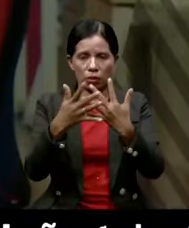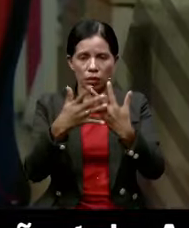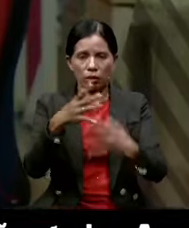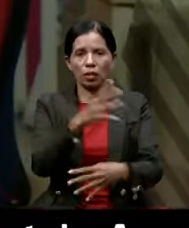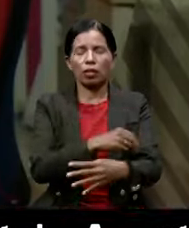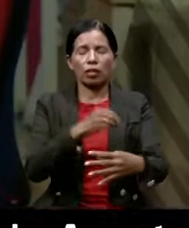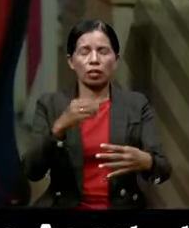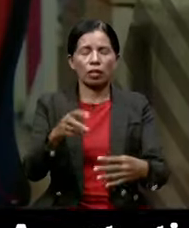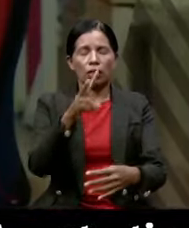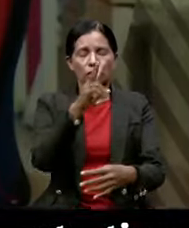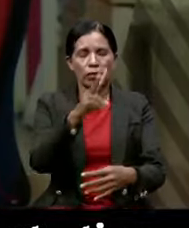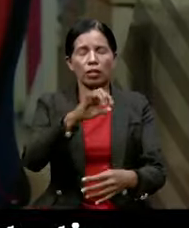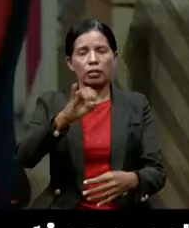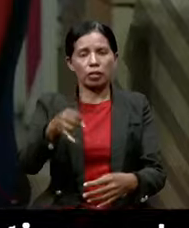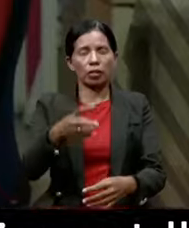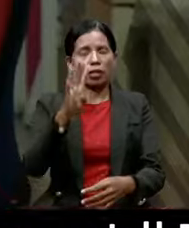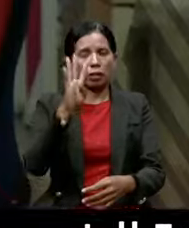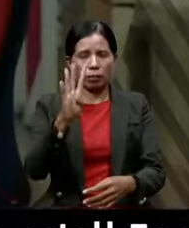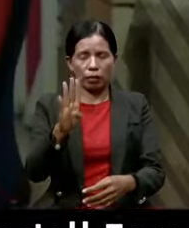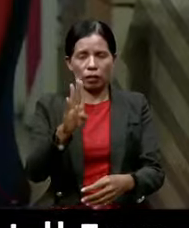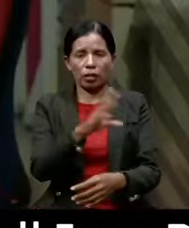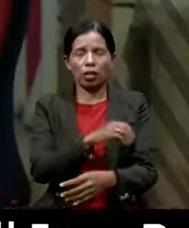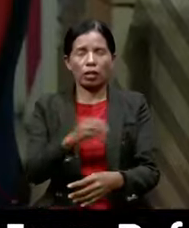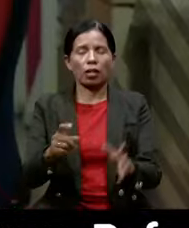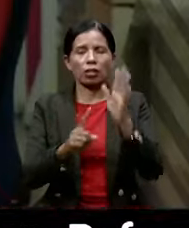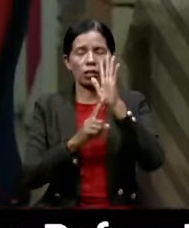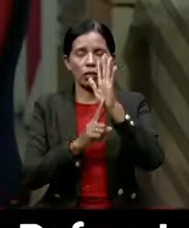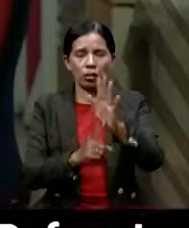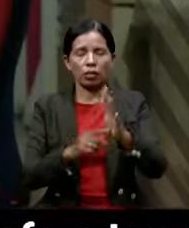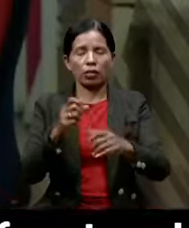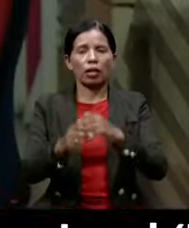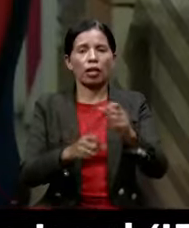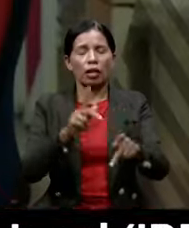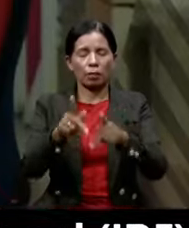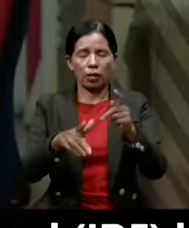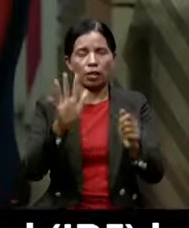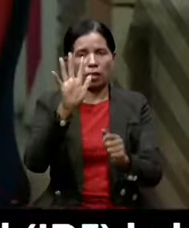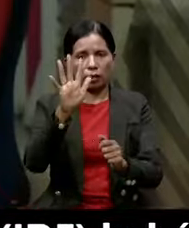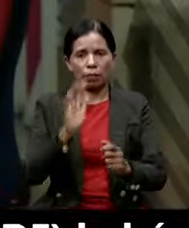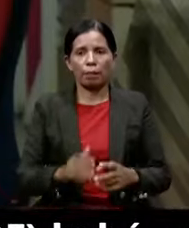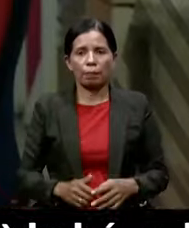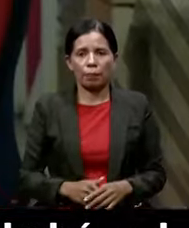inicial VJB, no apresentação periódica para arguido Nain Lima.